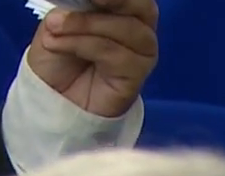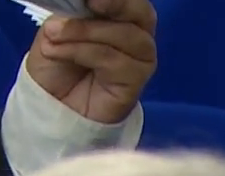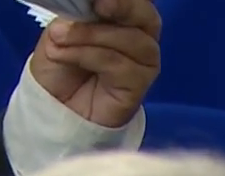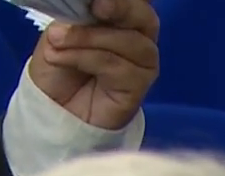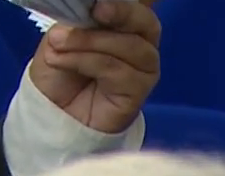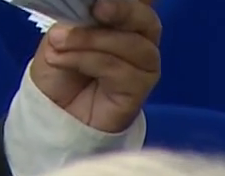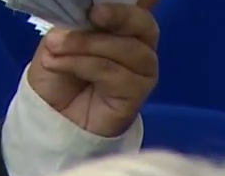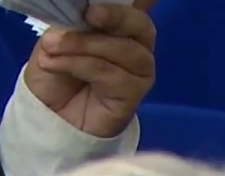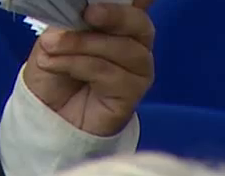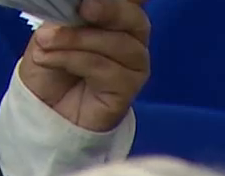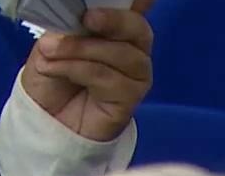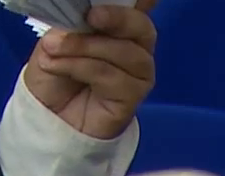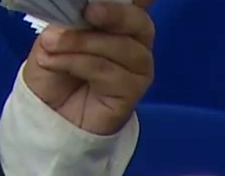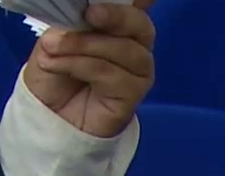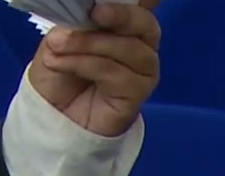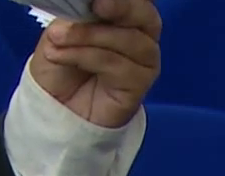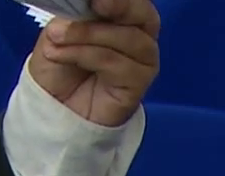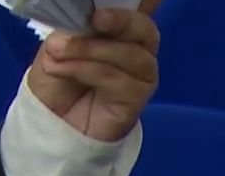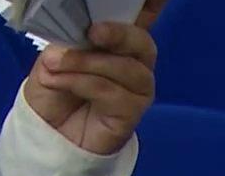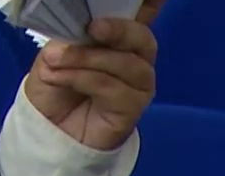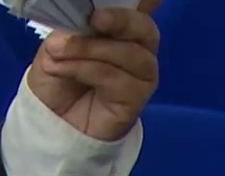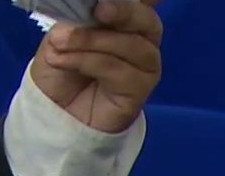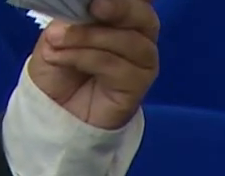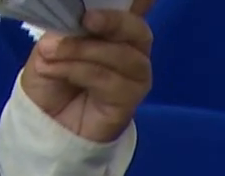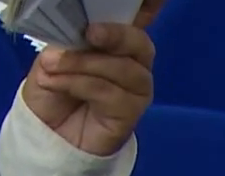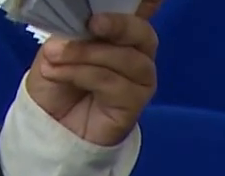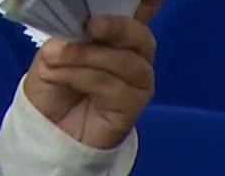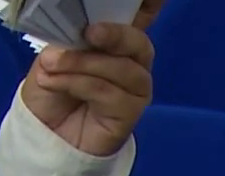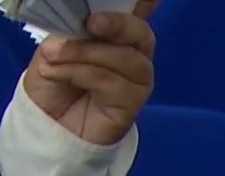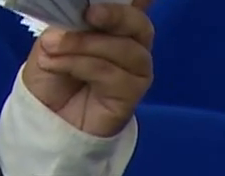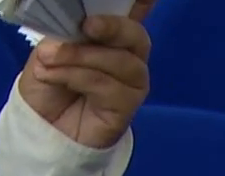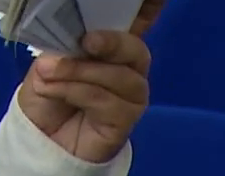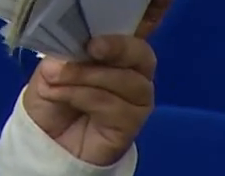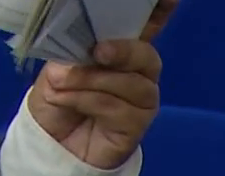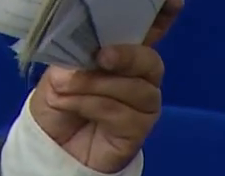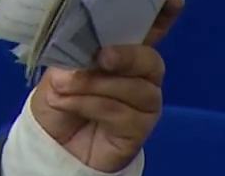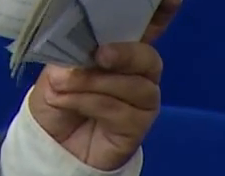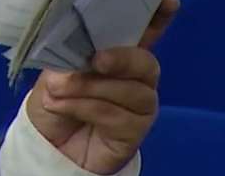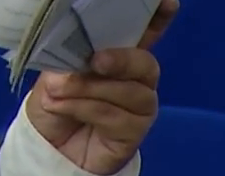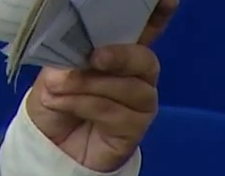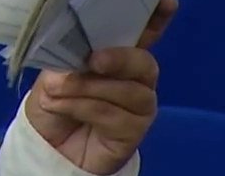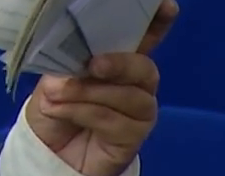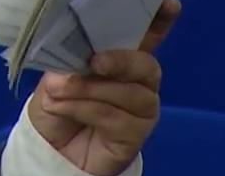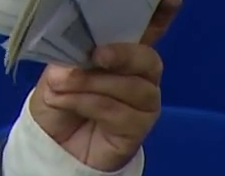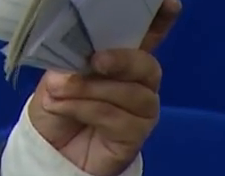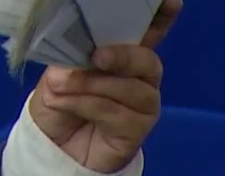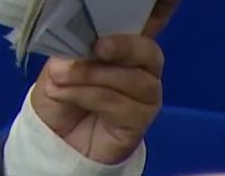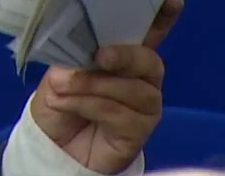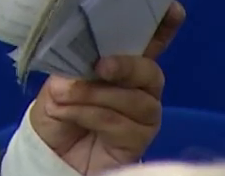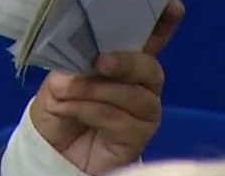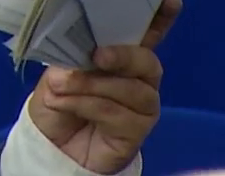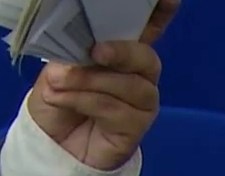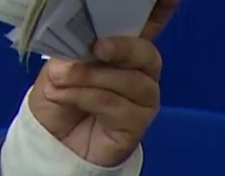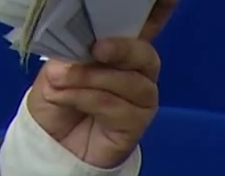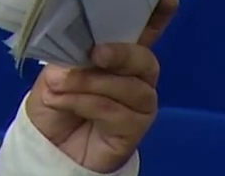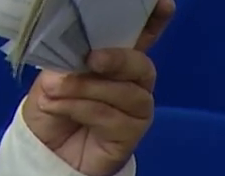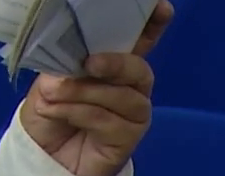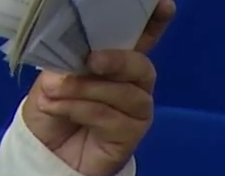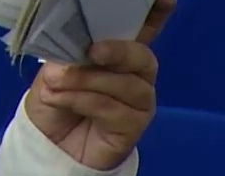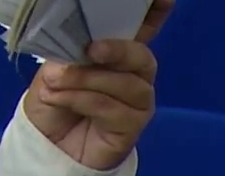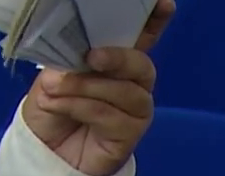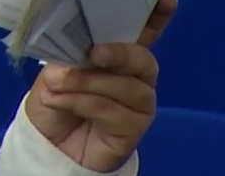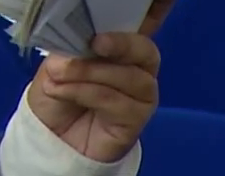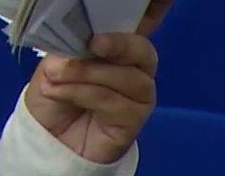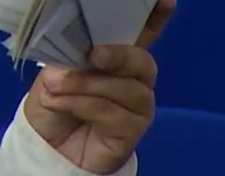depois abre se é o senhor deu vista ao pé a 34 3 24 e